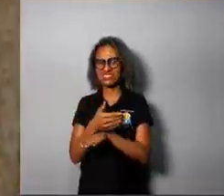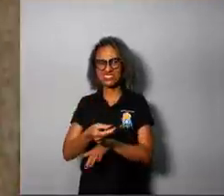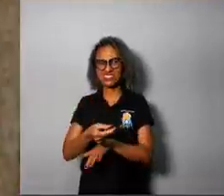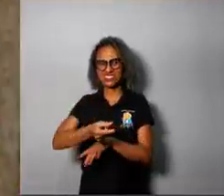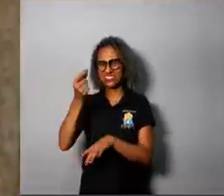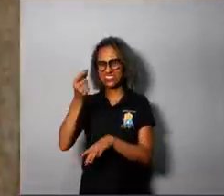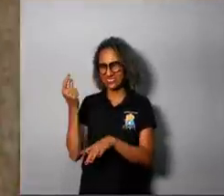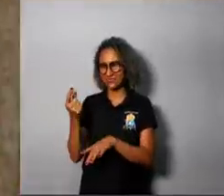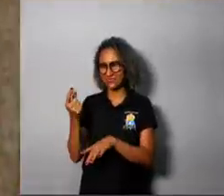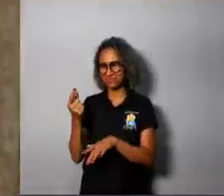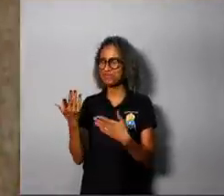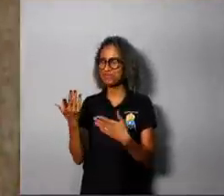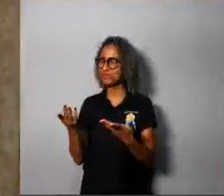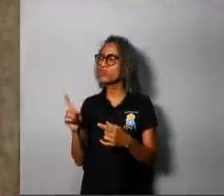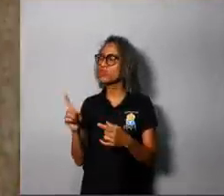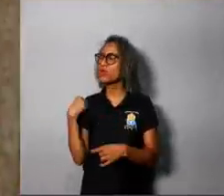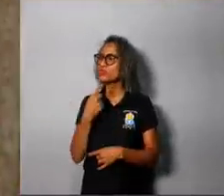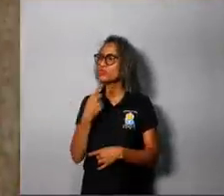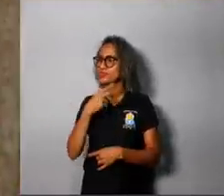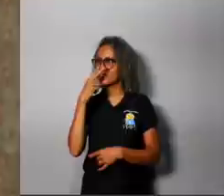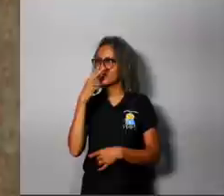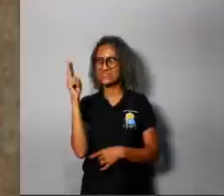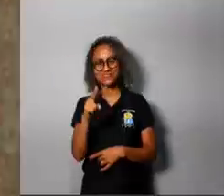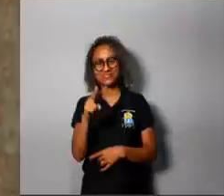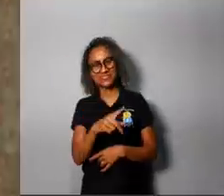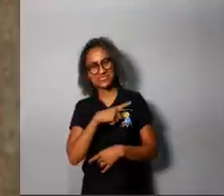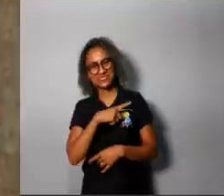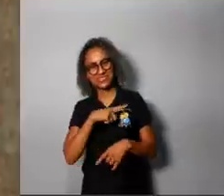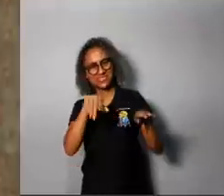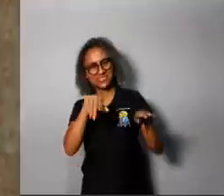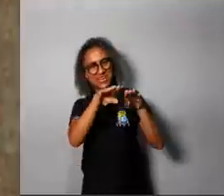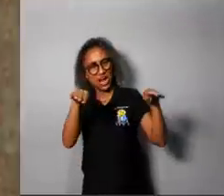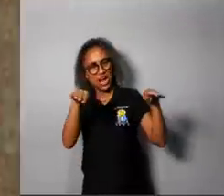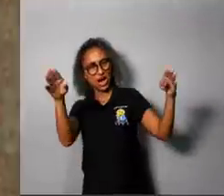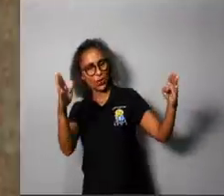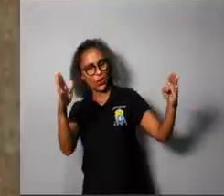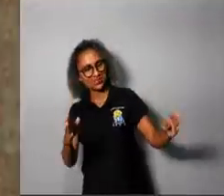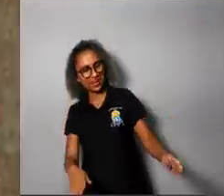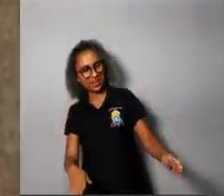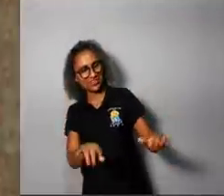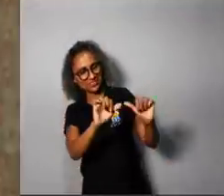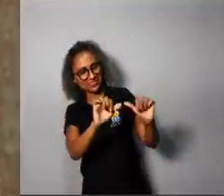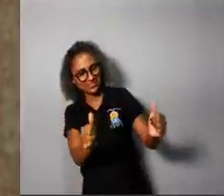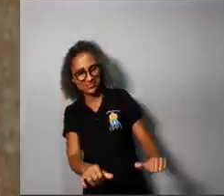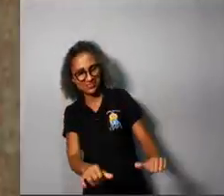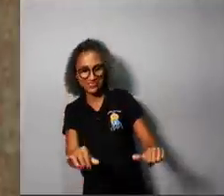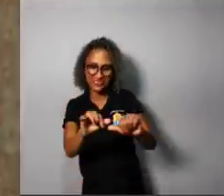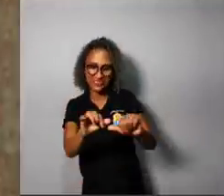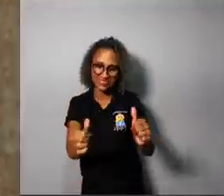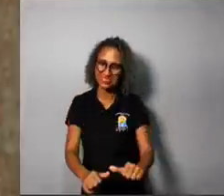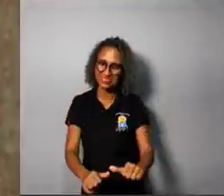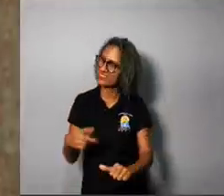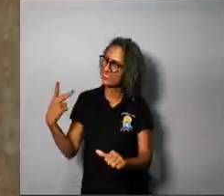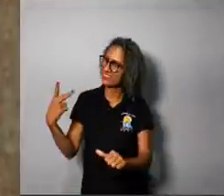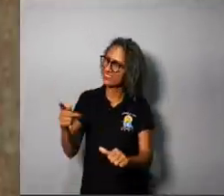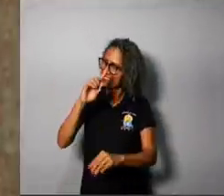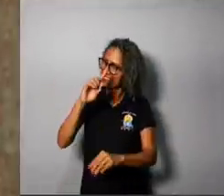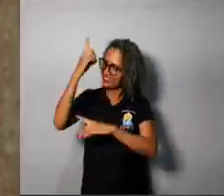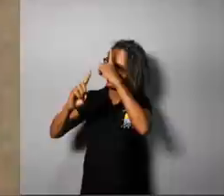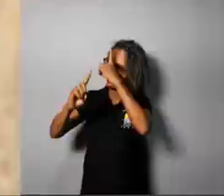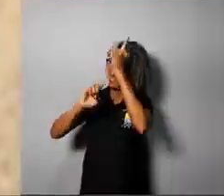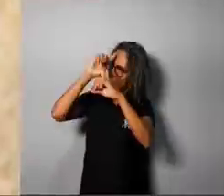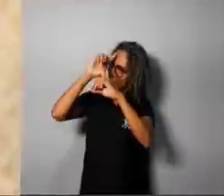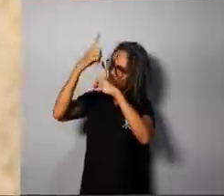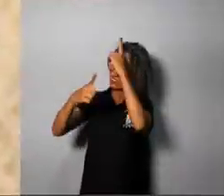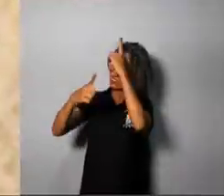que foram fruto da sua capacidade criativa, das suas ideias. O senhor